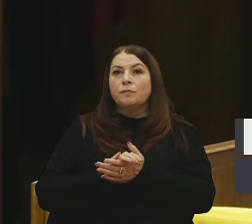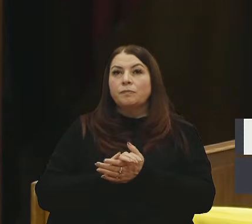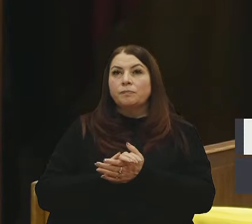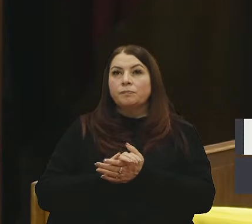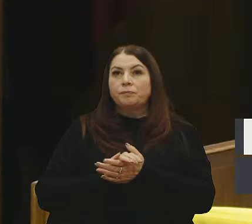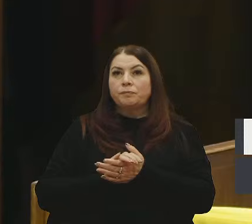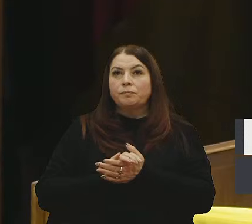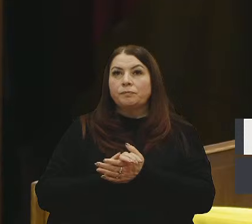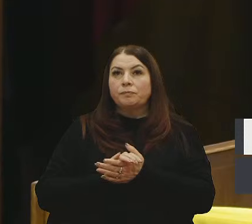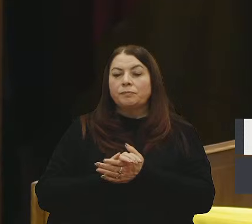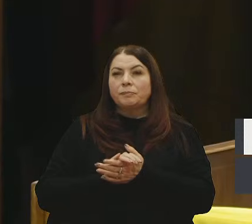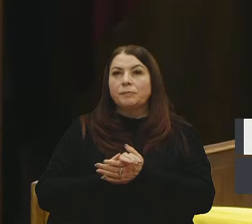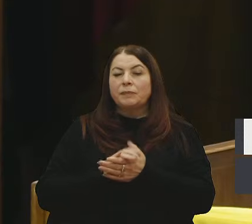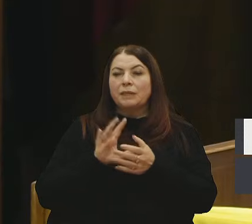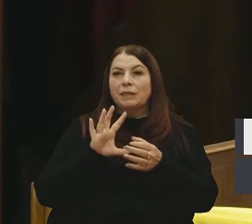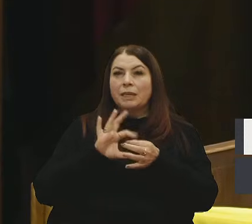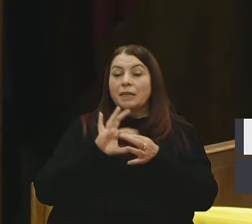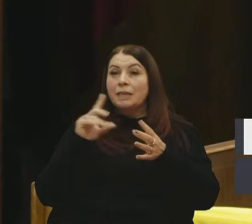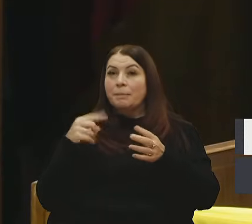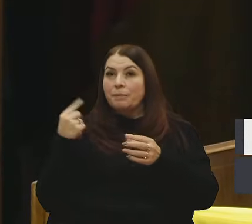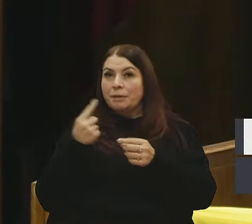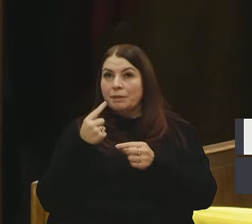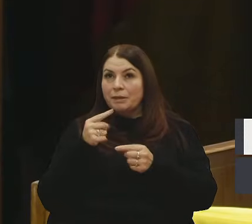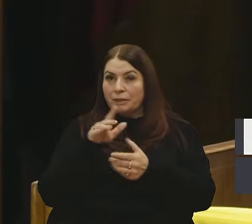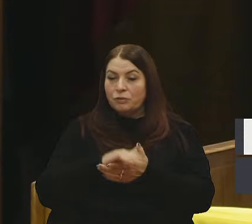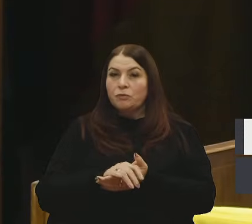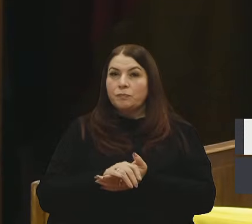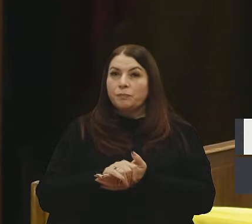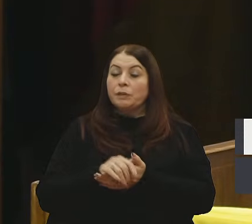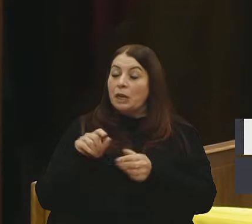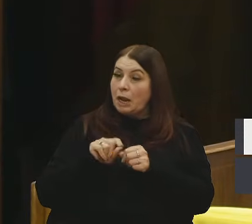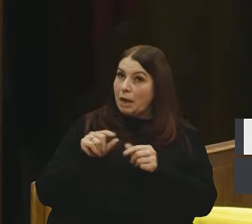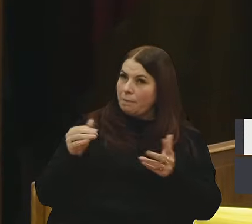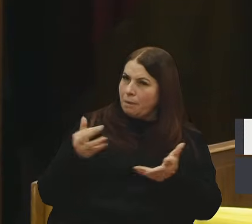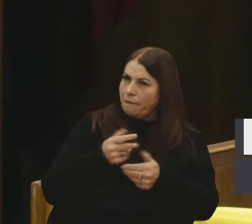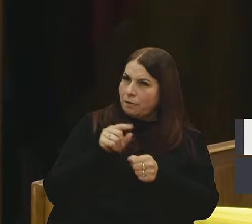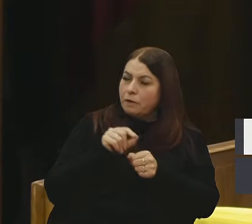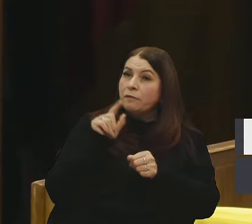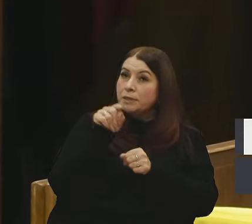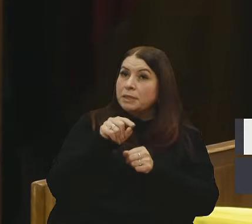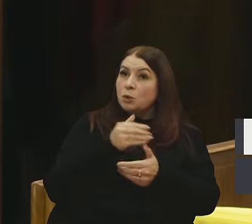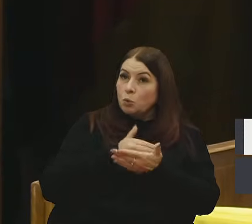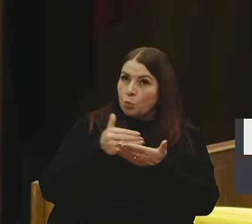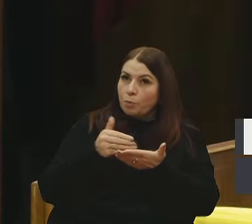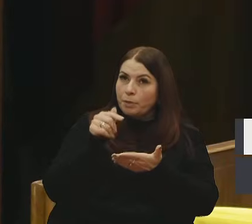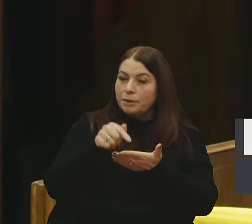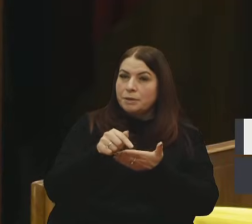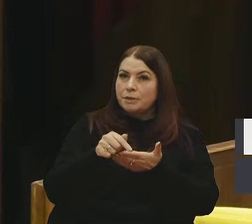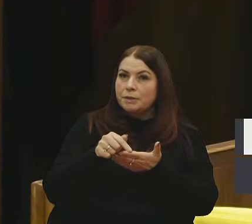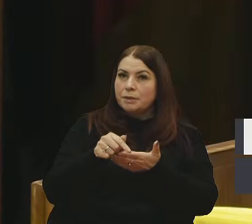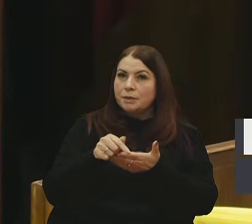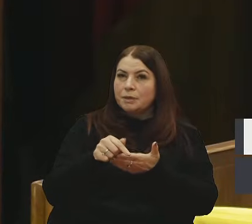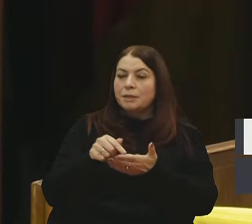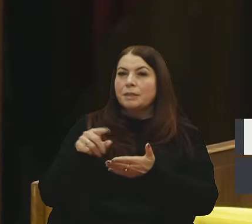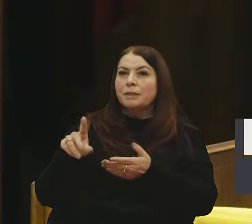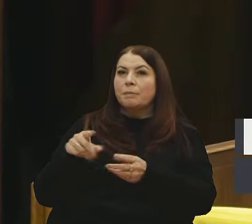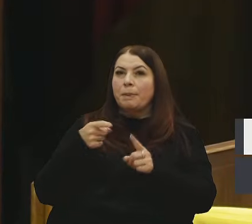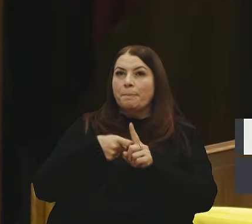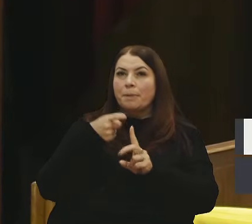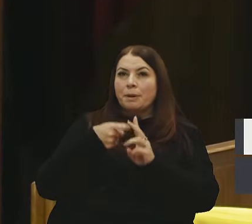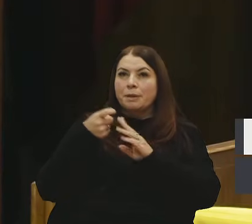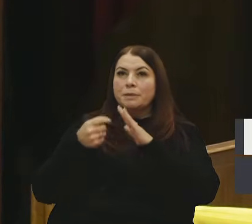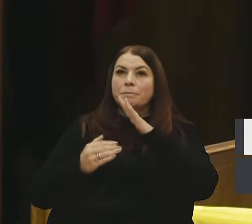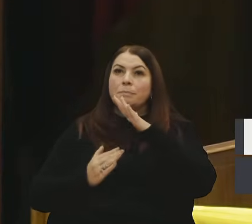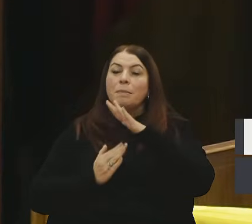verificador independente. Agora essa parte é maravilhosa. E terá como ponto de partida a contraprestação mensal